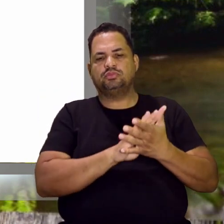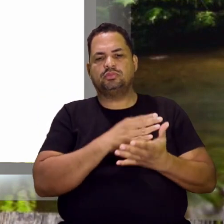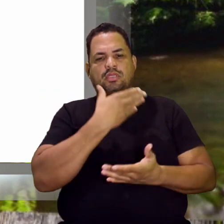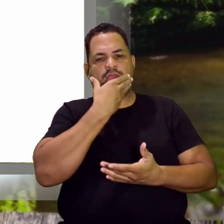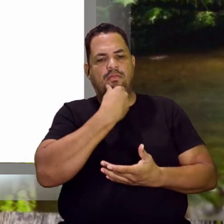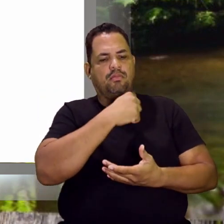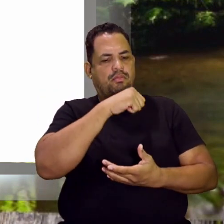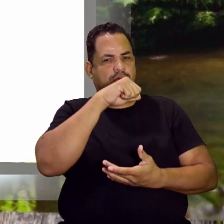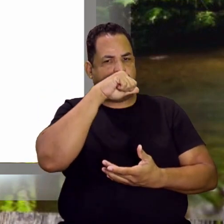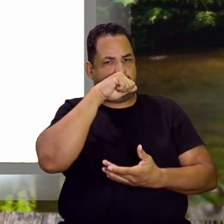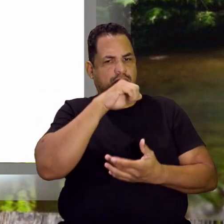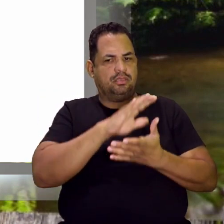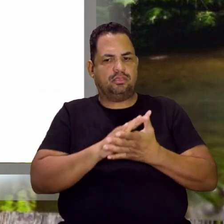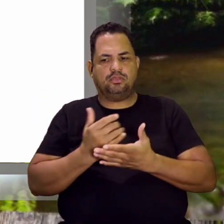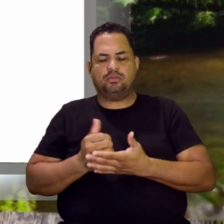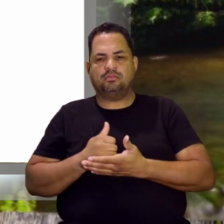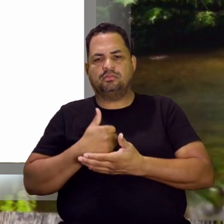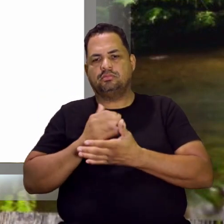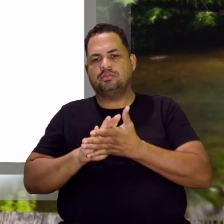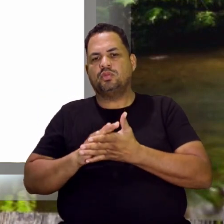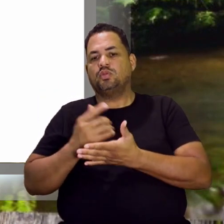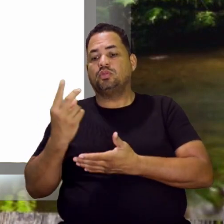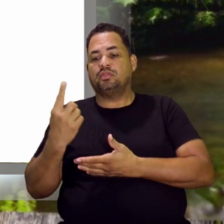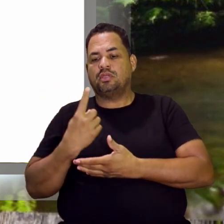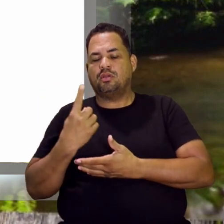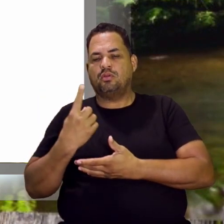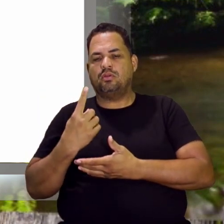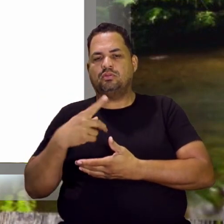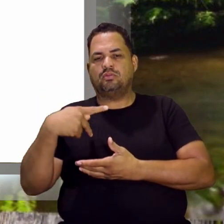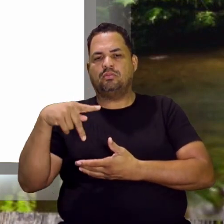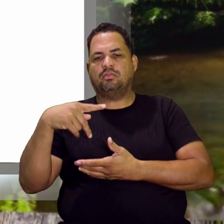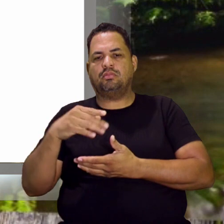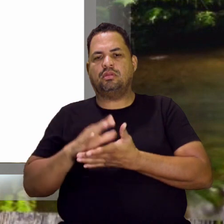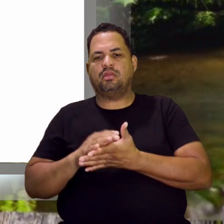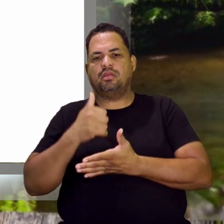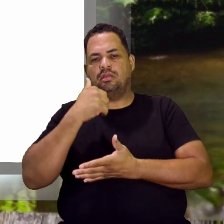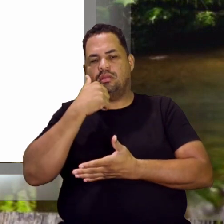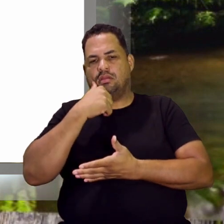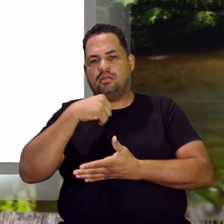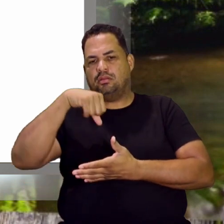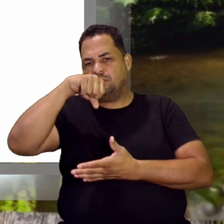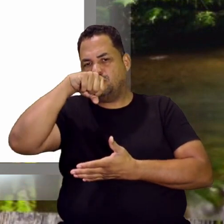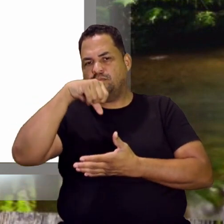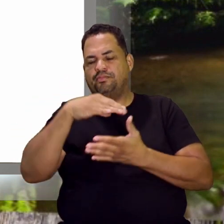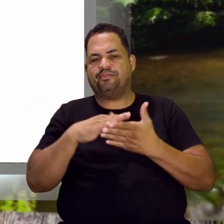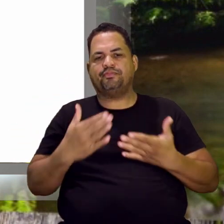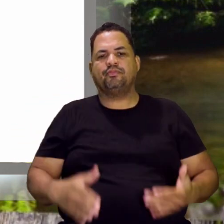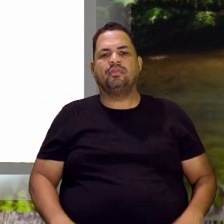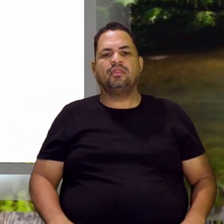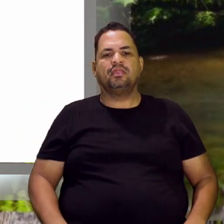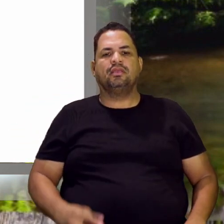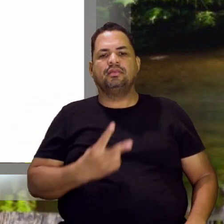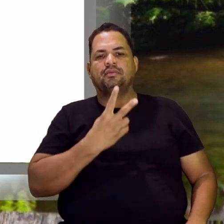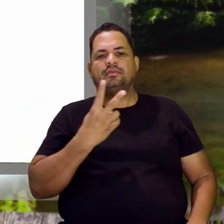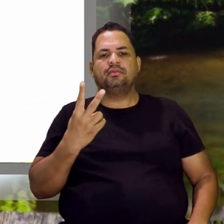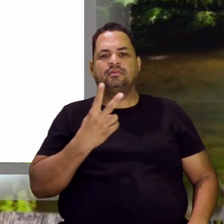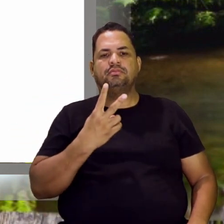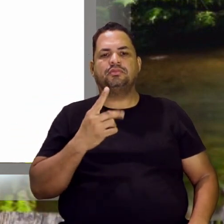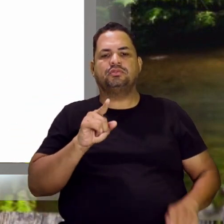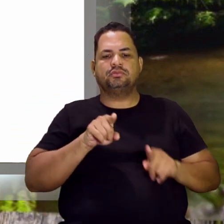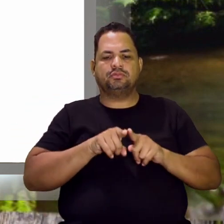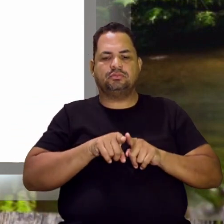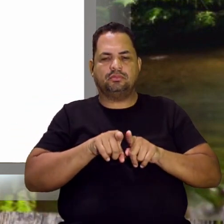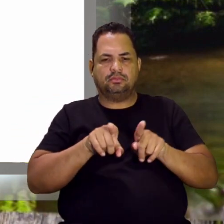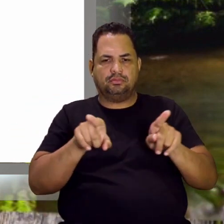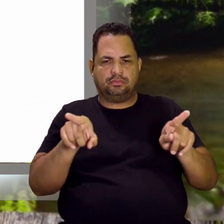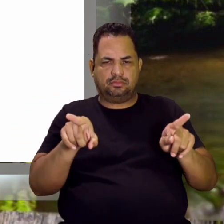pai, ok? Essa é a primeira lei de Mendel. E esse par de fatores vão se separar